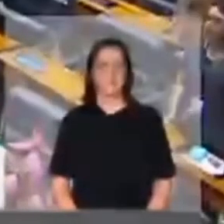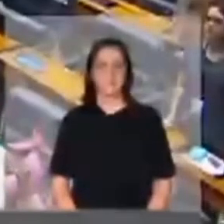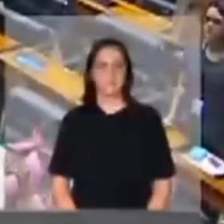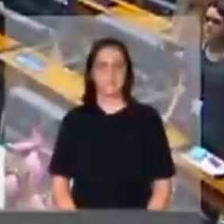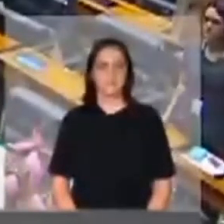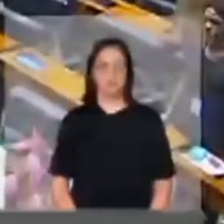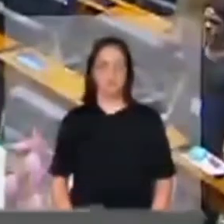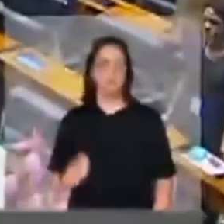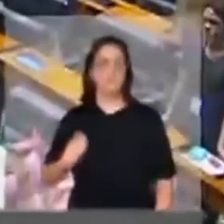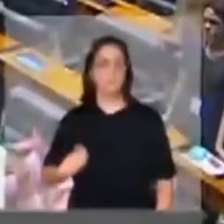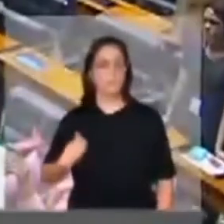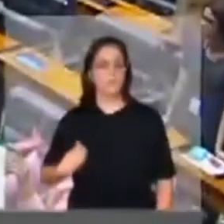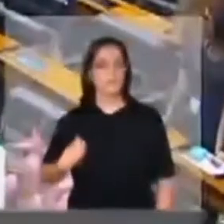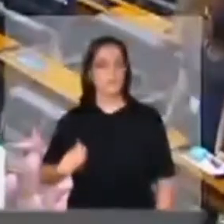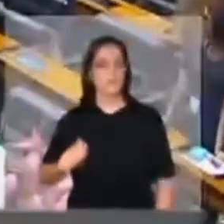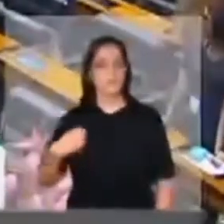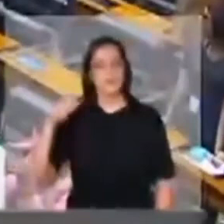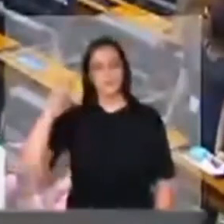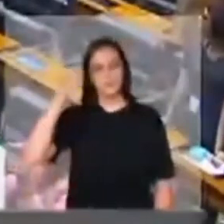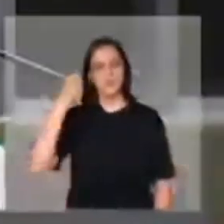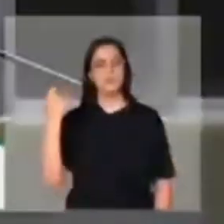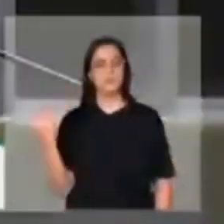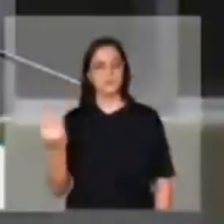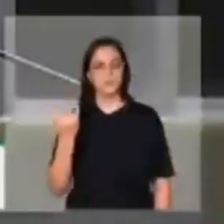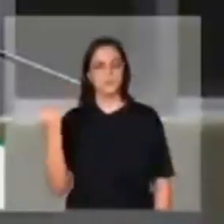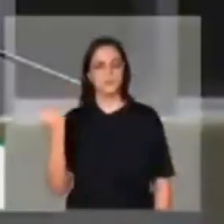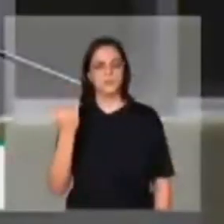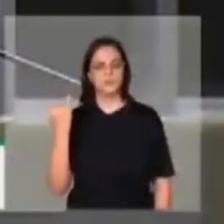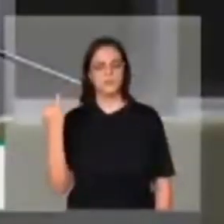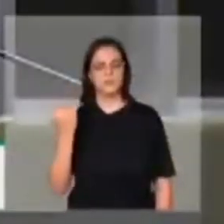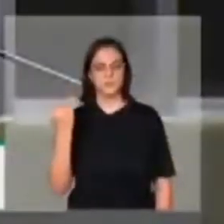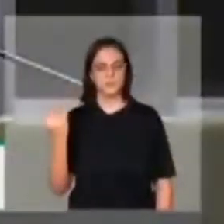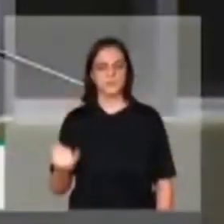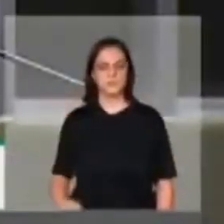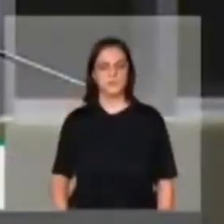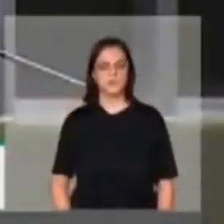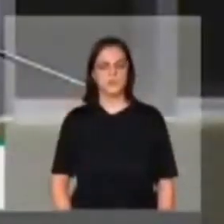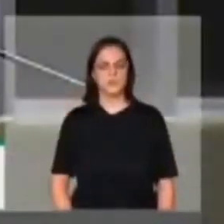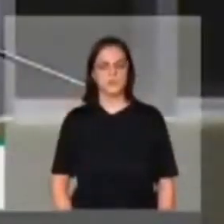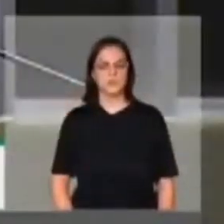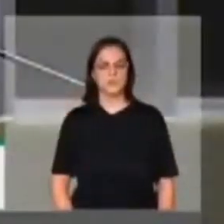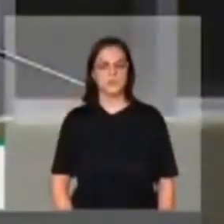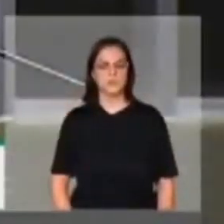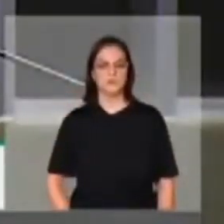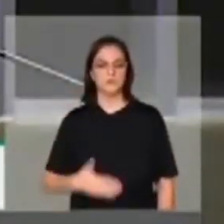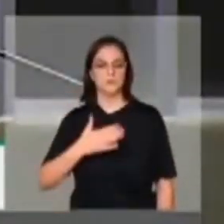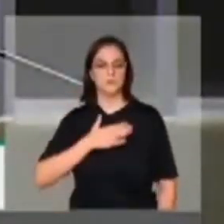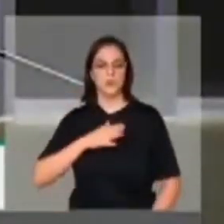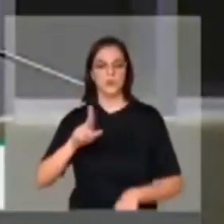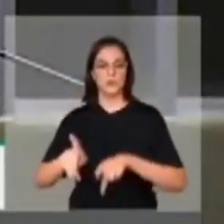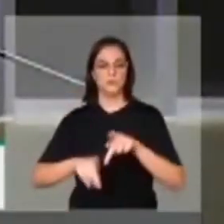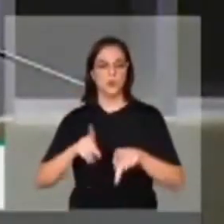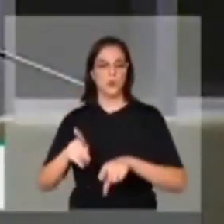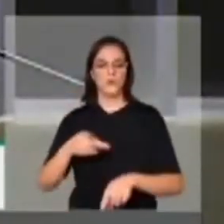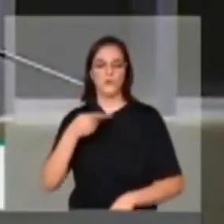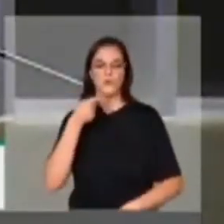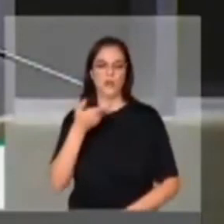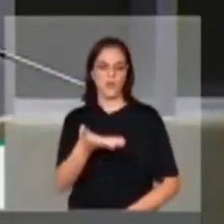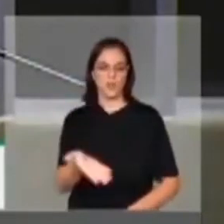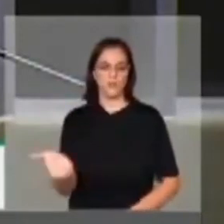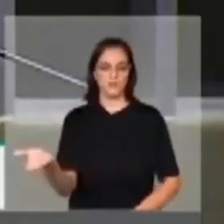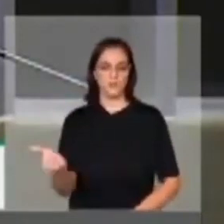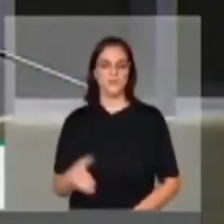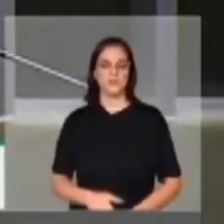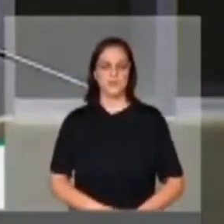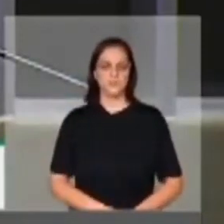não é novidade. A deputada federal do PSOL do Rio de Janeiro, Talíria Petroni, no final do mês de setembro, recorreu às Nações